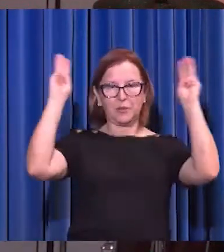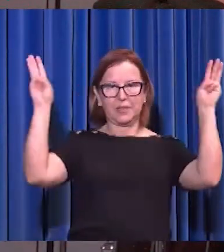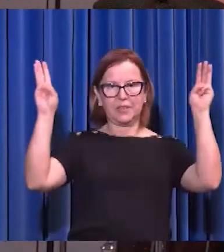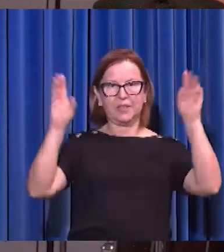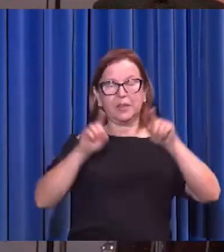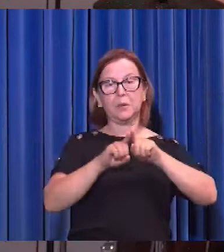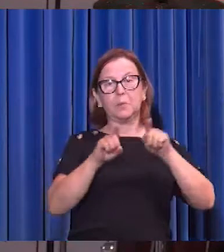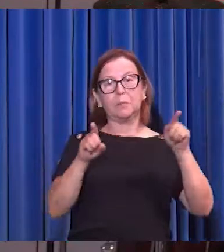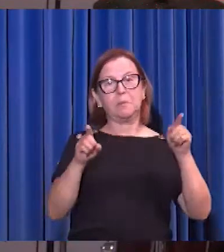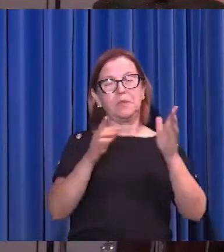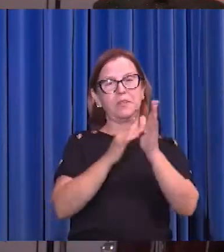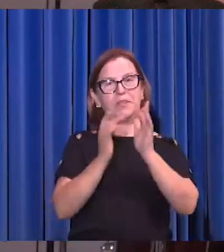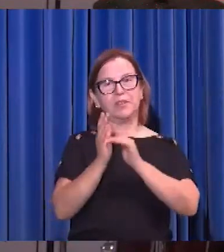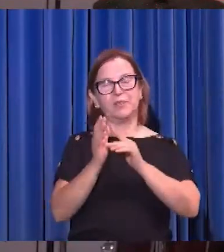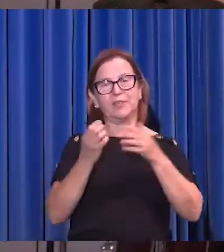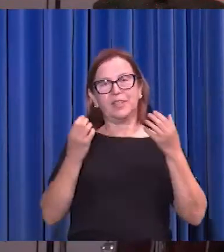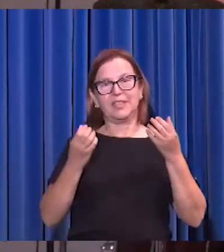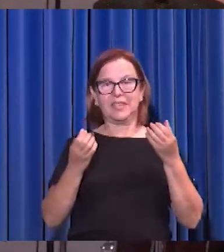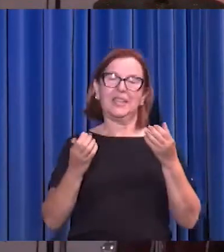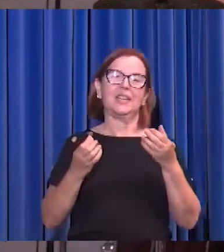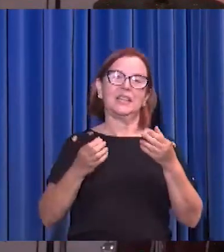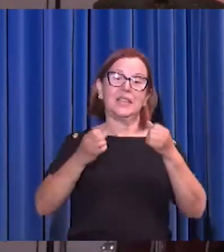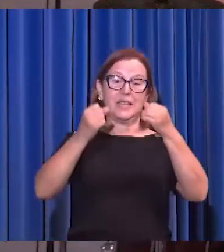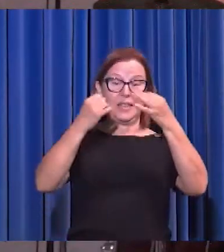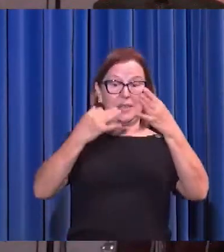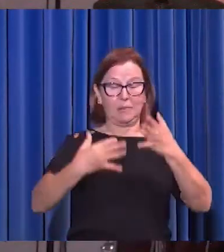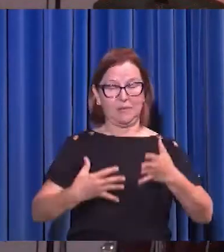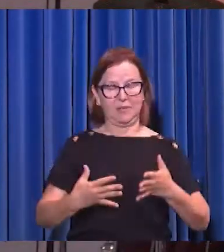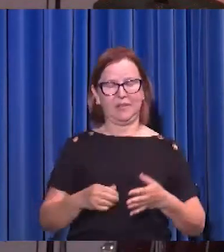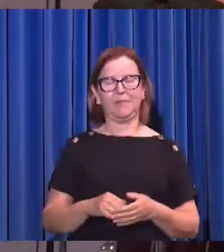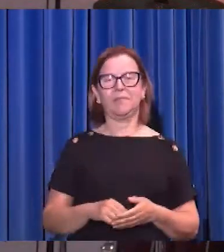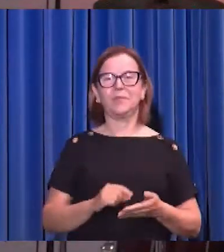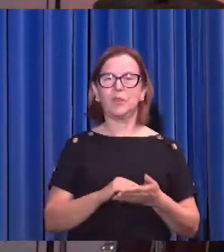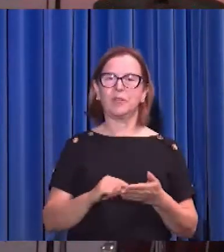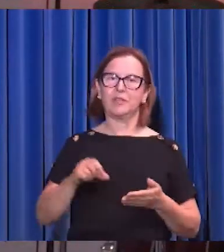maneira. Aí no versículo 9, vamos ler aqui.